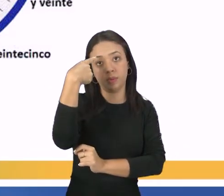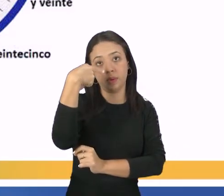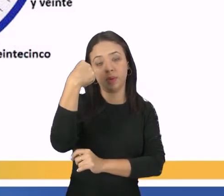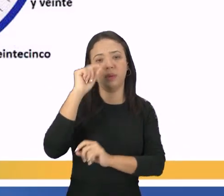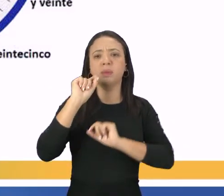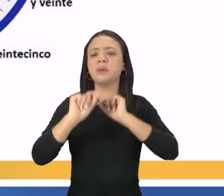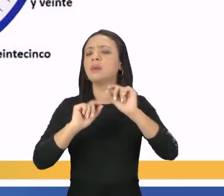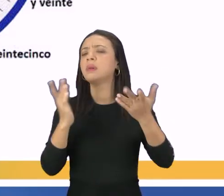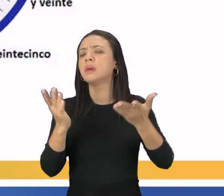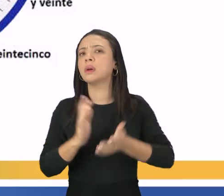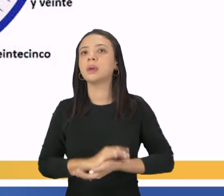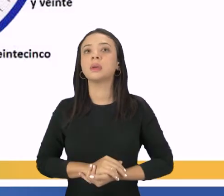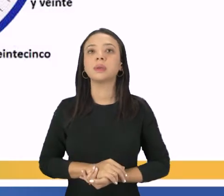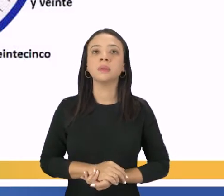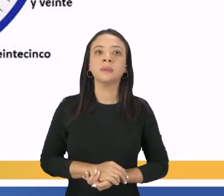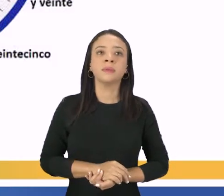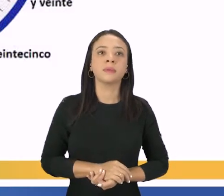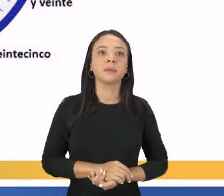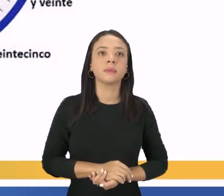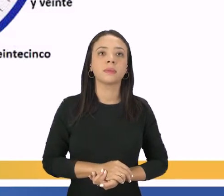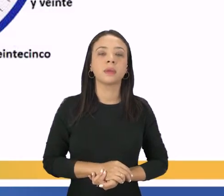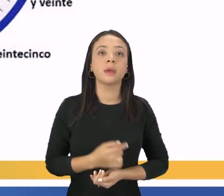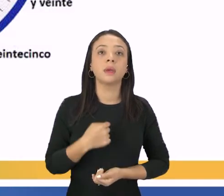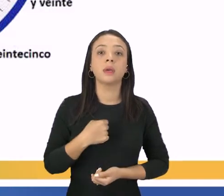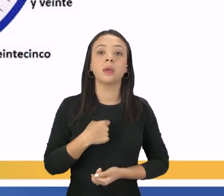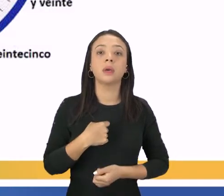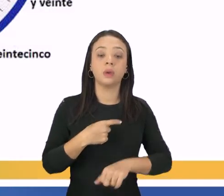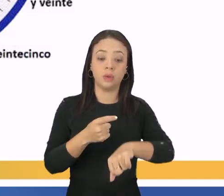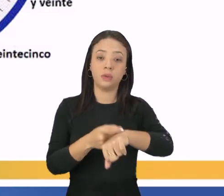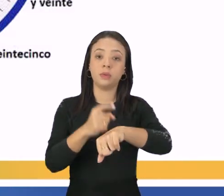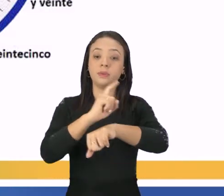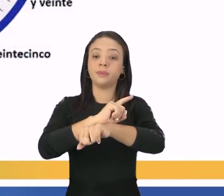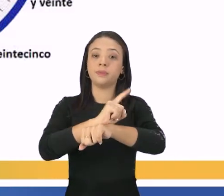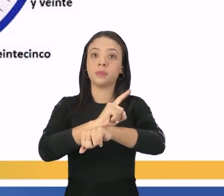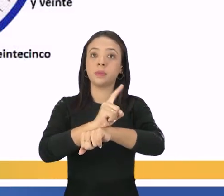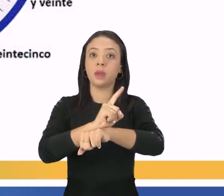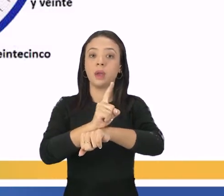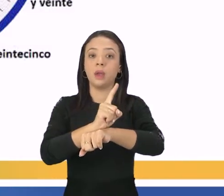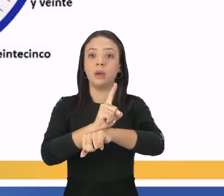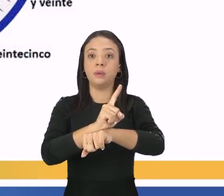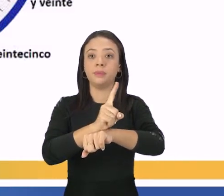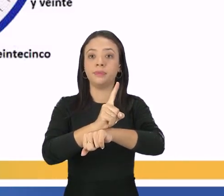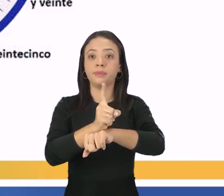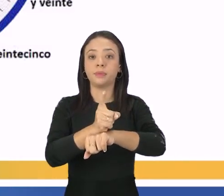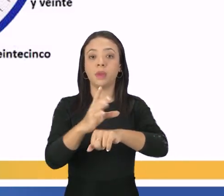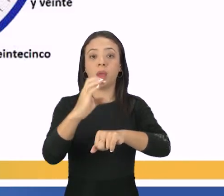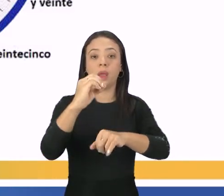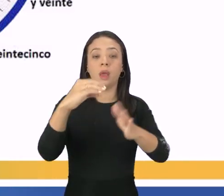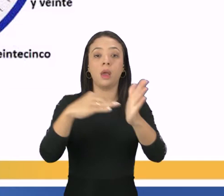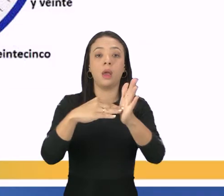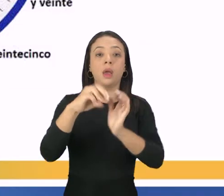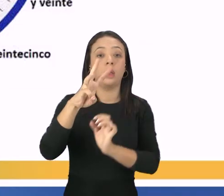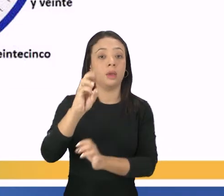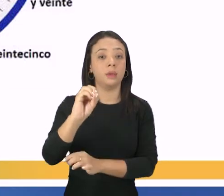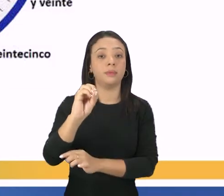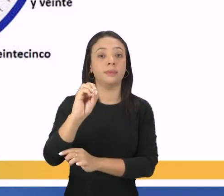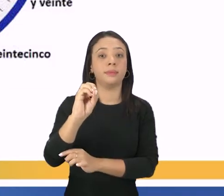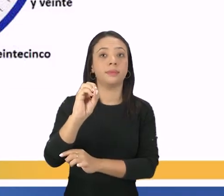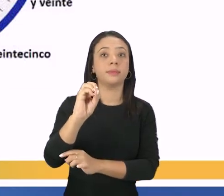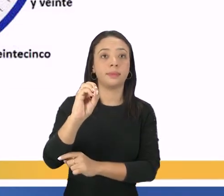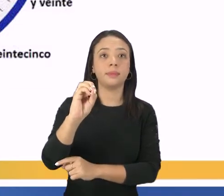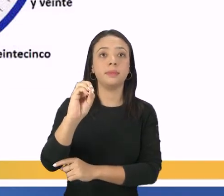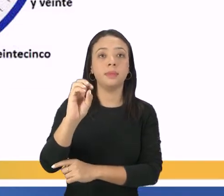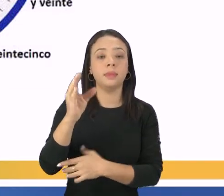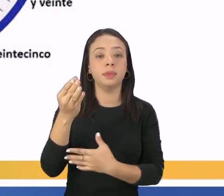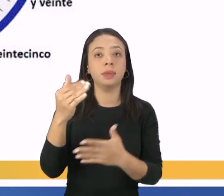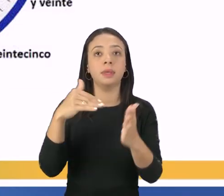a particularidade? Eu conto em forma, né, progressiva de 0 a 30, tá?